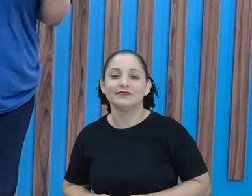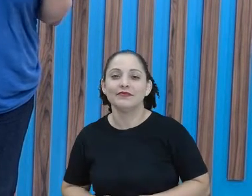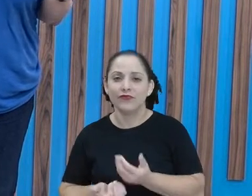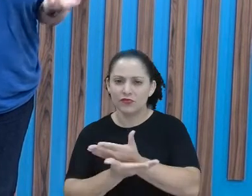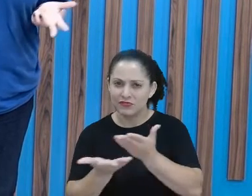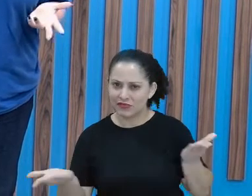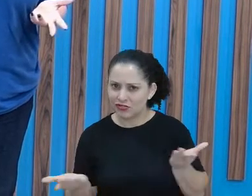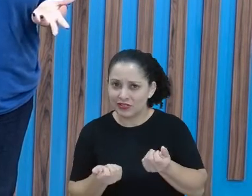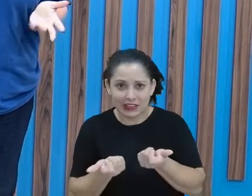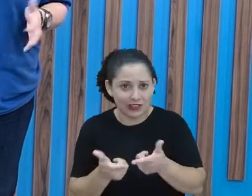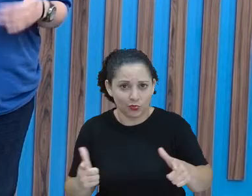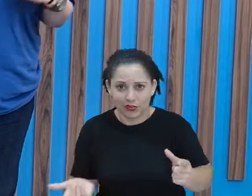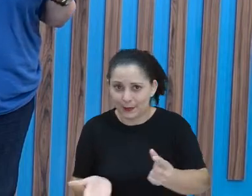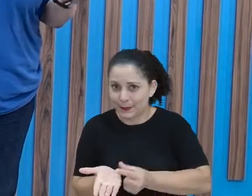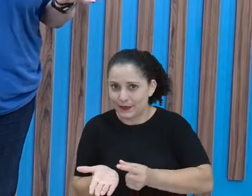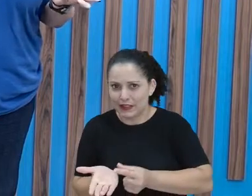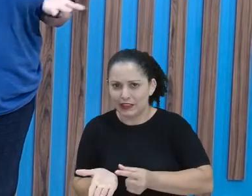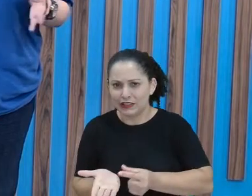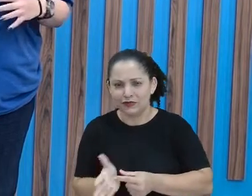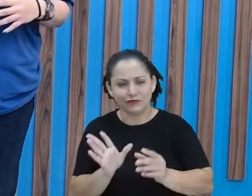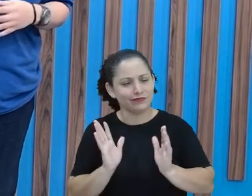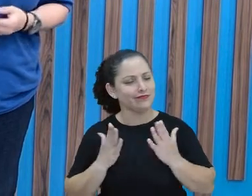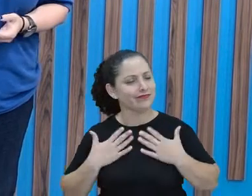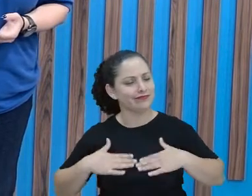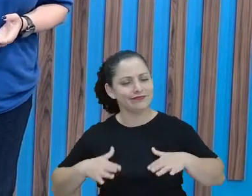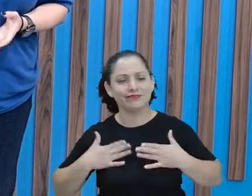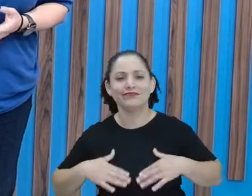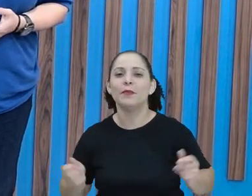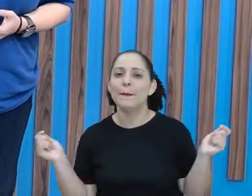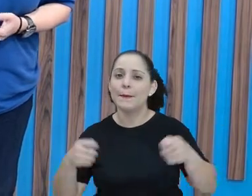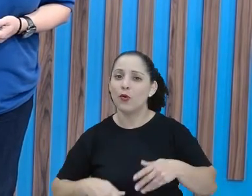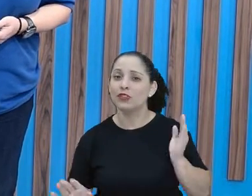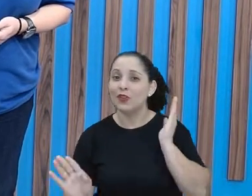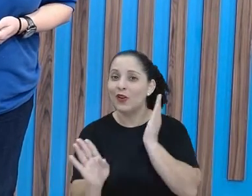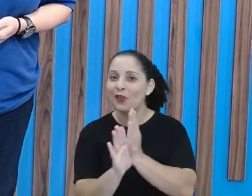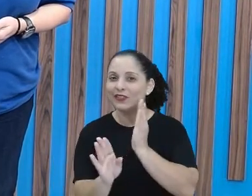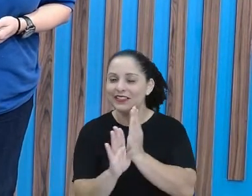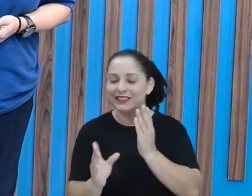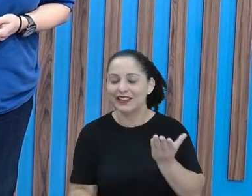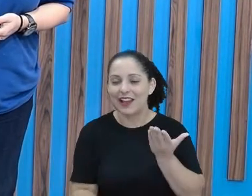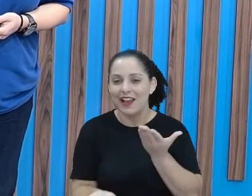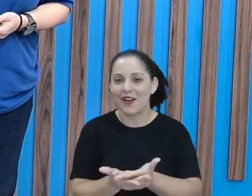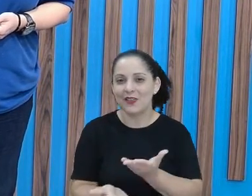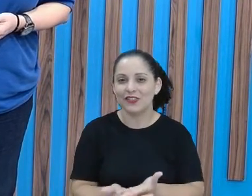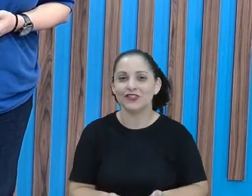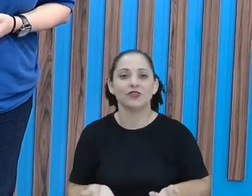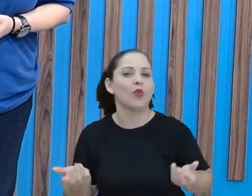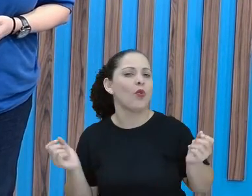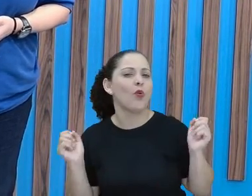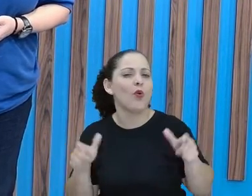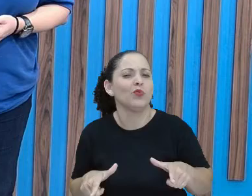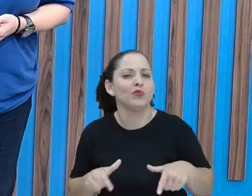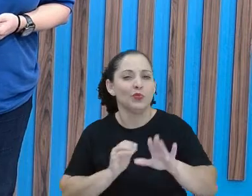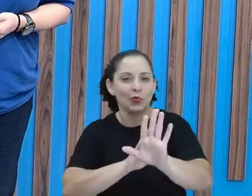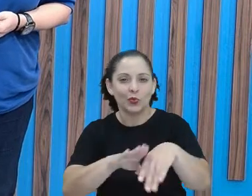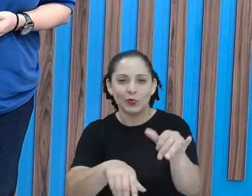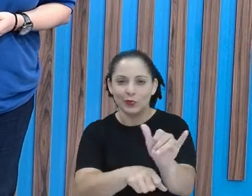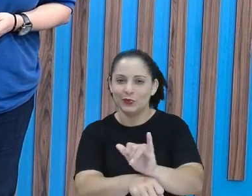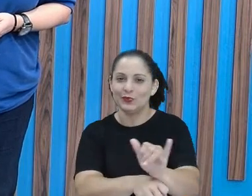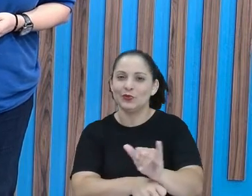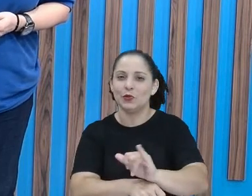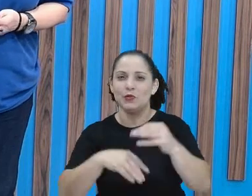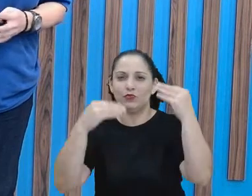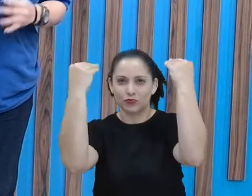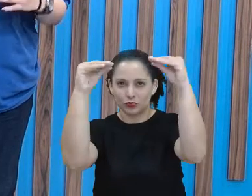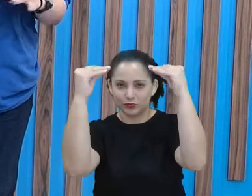não tiver acesso ao aplicativo também pode depois achar as aulas lá no YouTube, né? Na plataforma do Educa